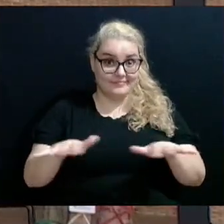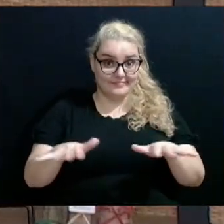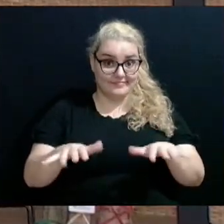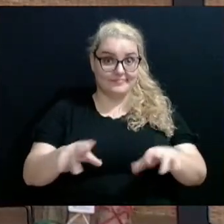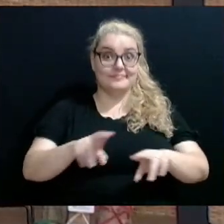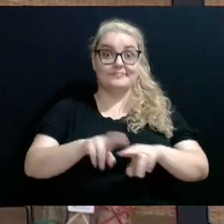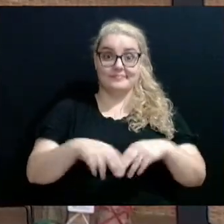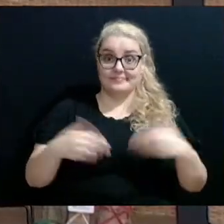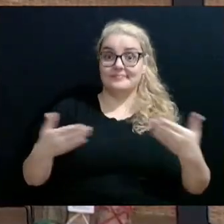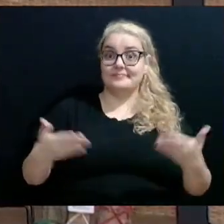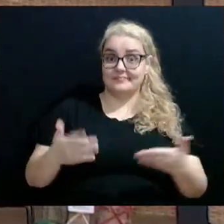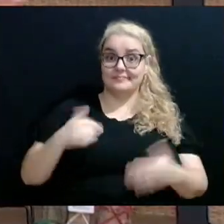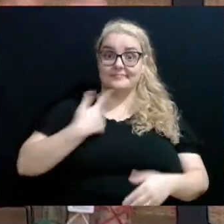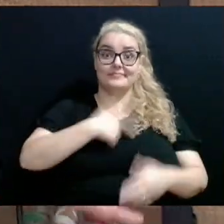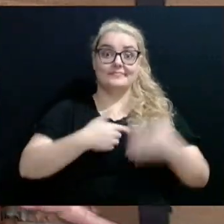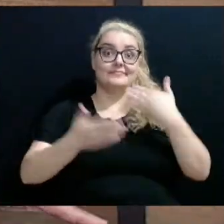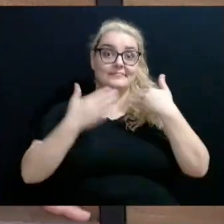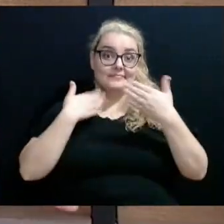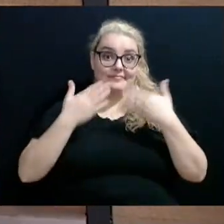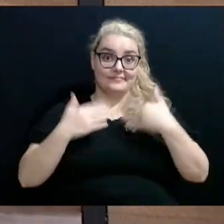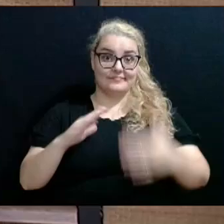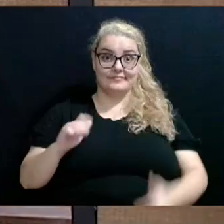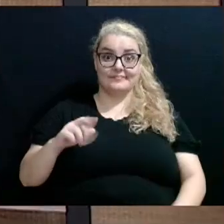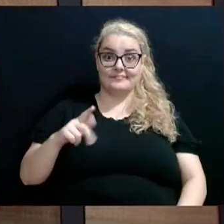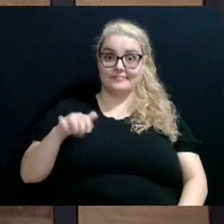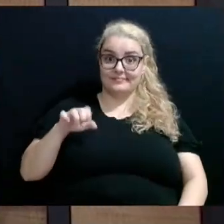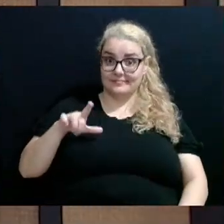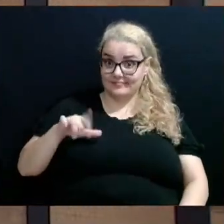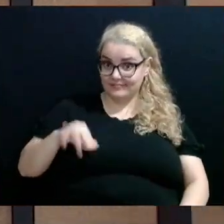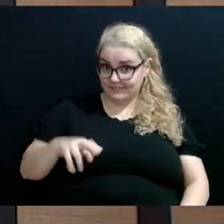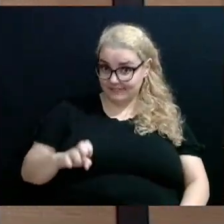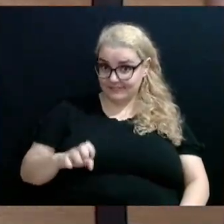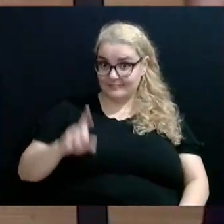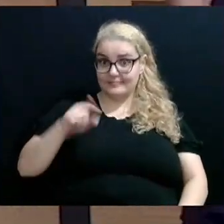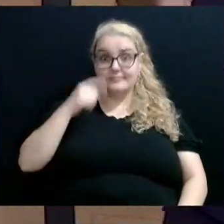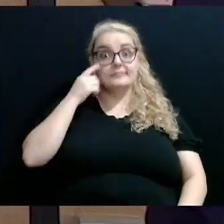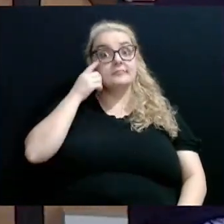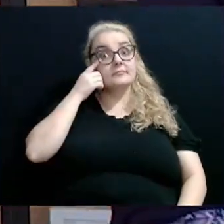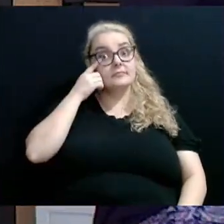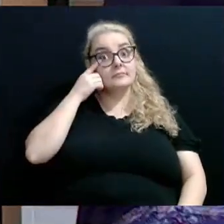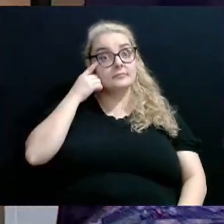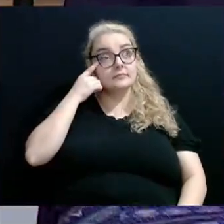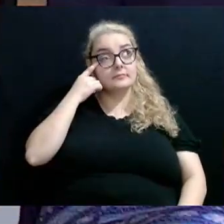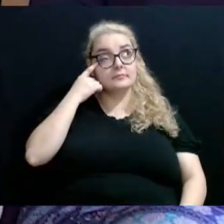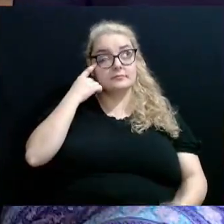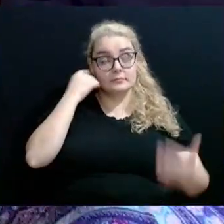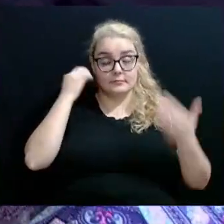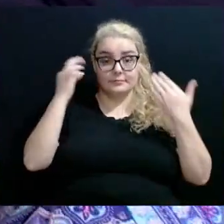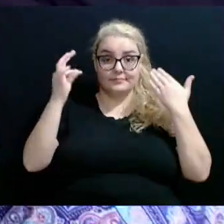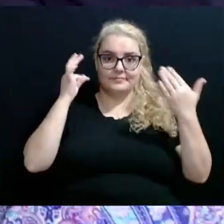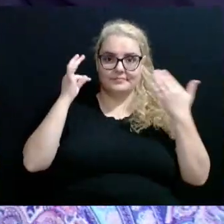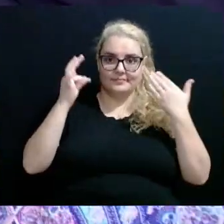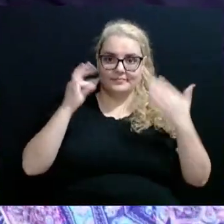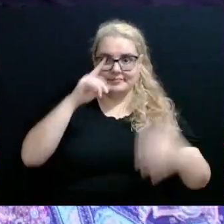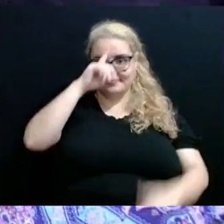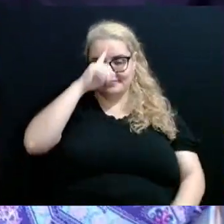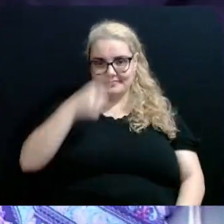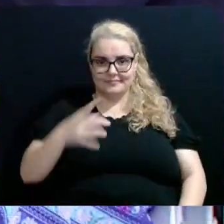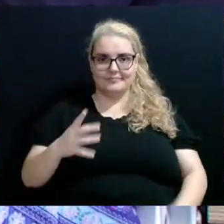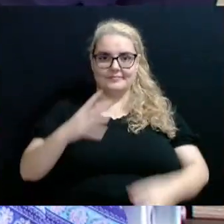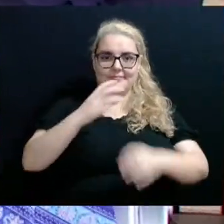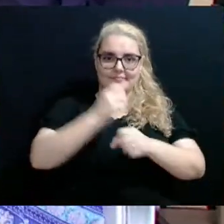hoje nós estamos conversando com a Caroline, ela que é terapeuta e decidiu unir